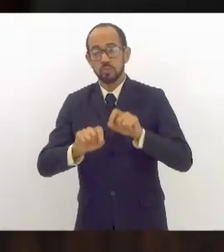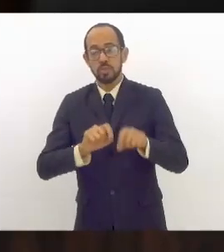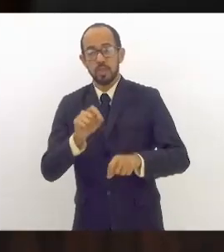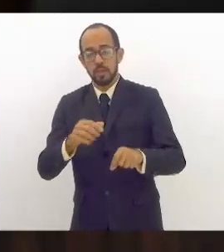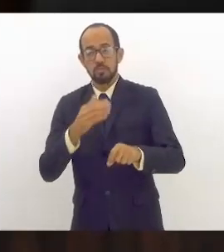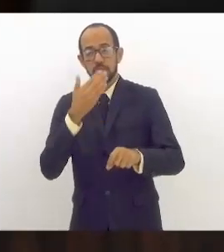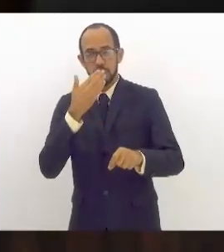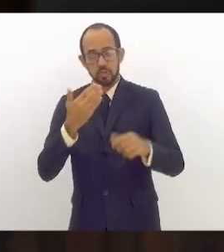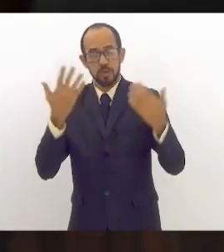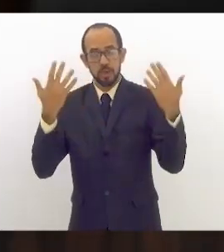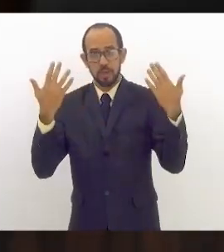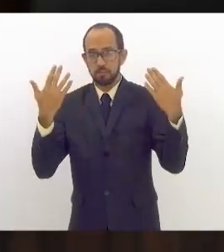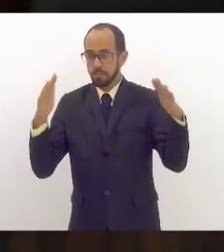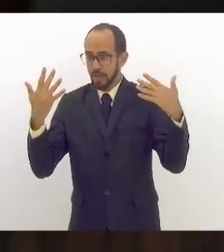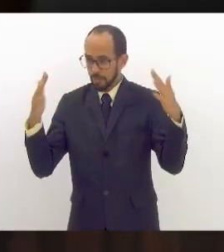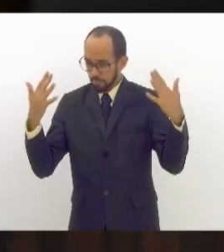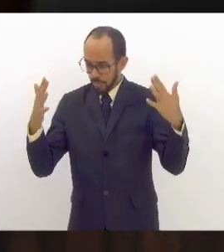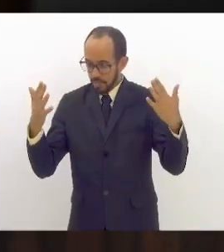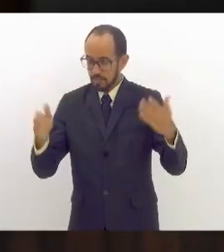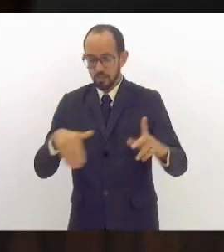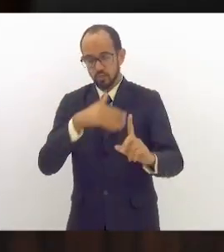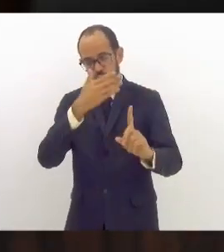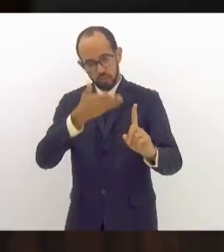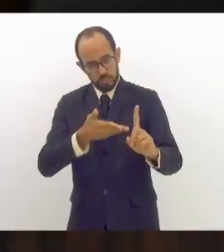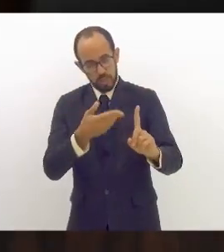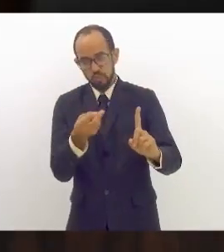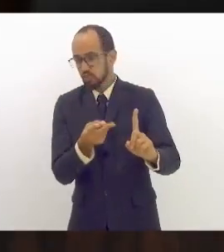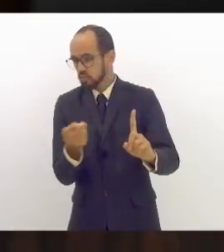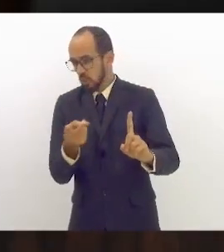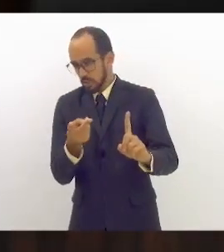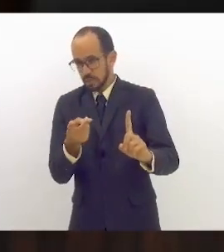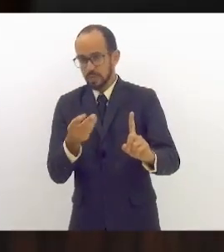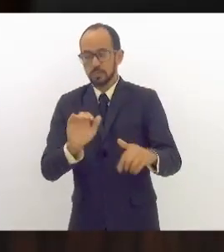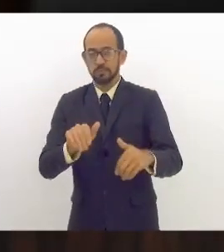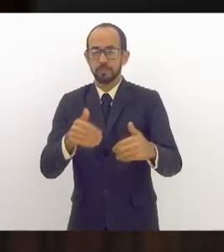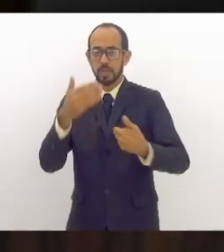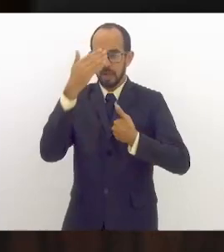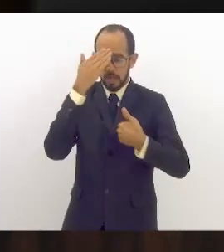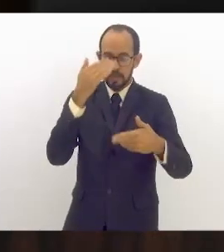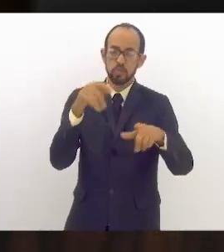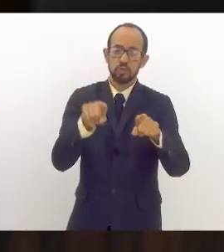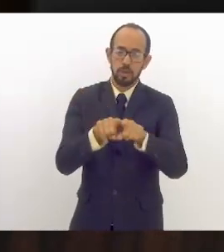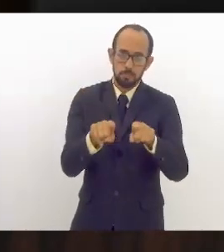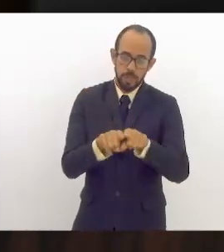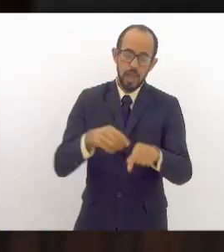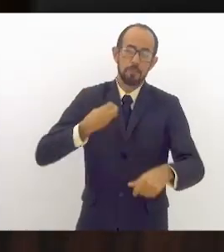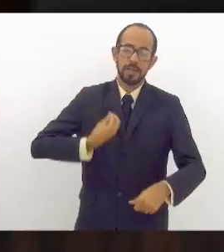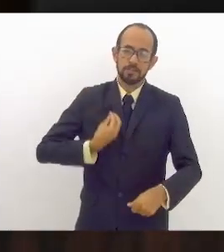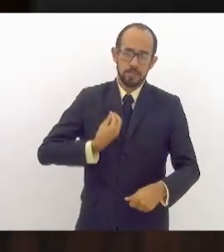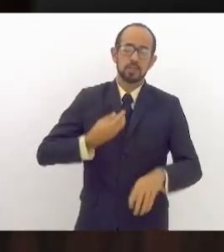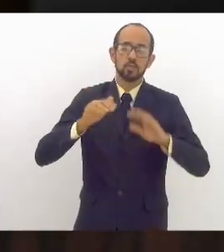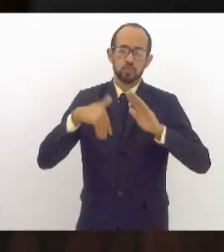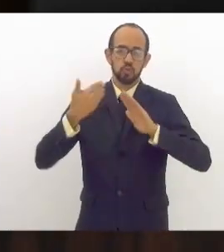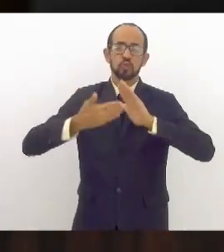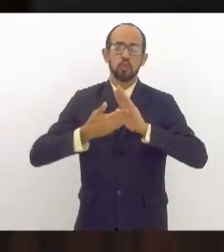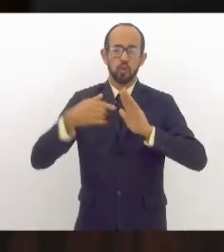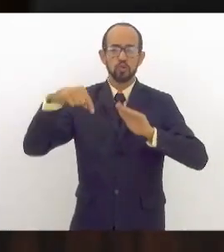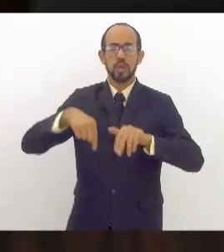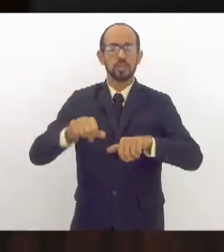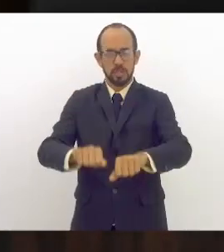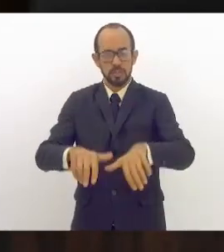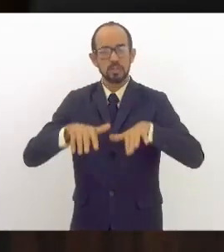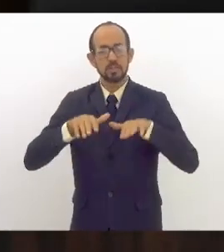parabenizar a os homenageados Agradeço também a participação de todas e todos nesta